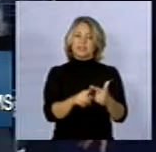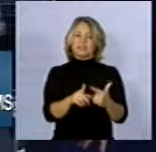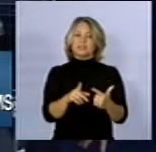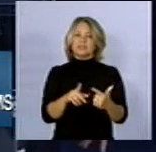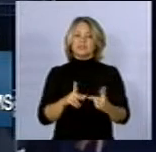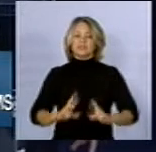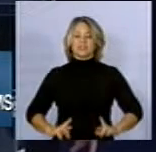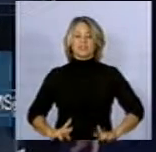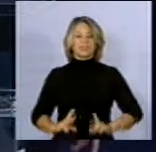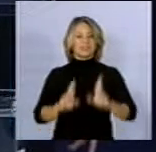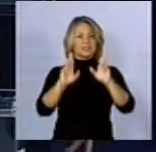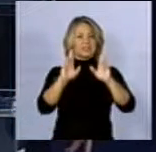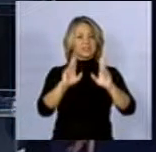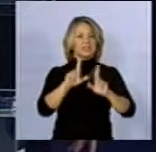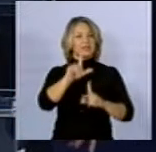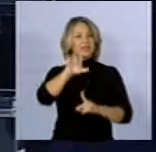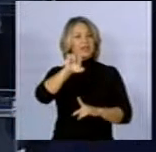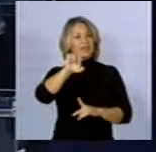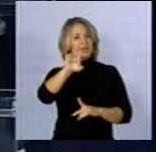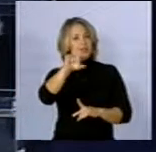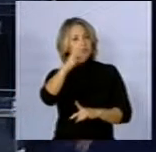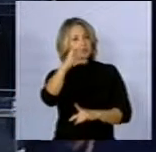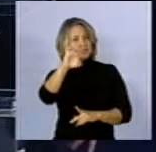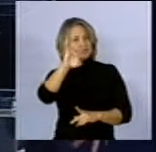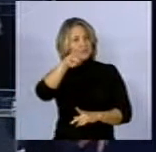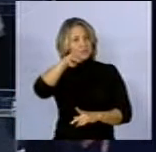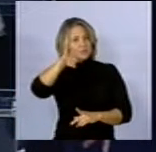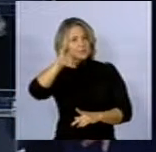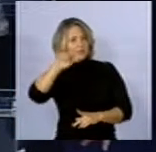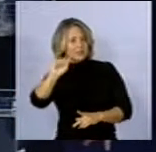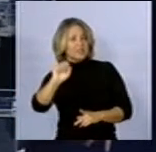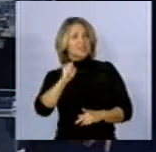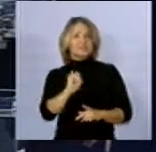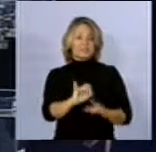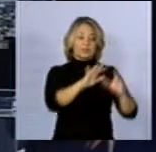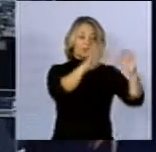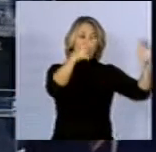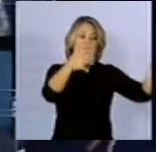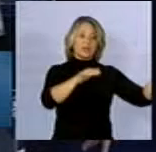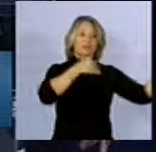leucemia que poderia ocorrer se os campos